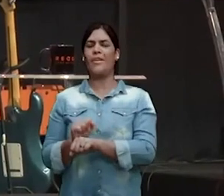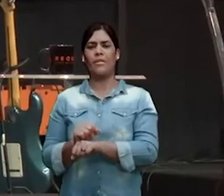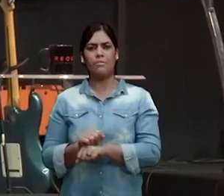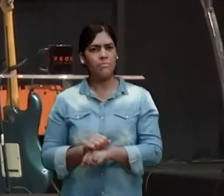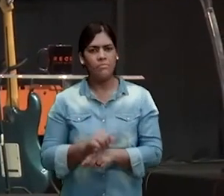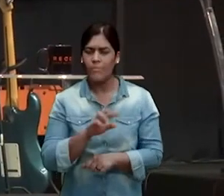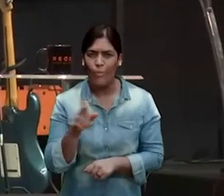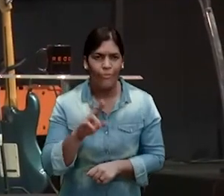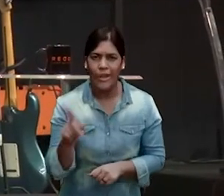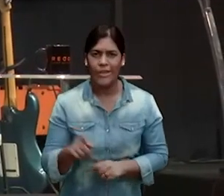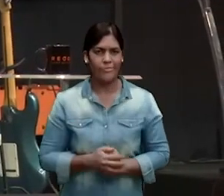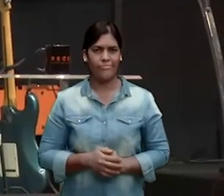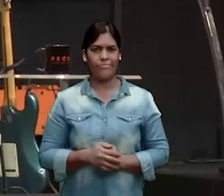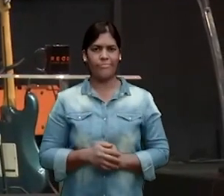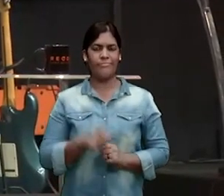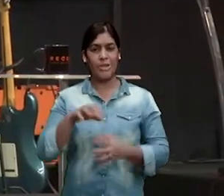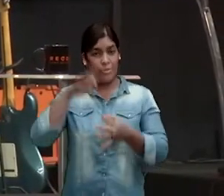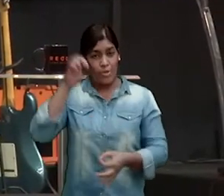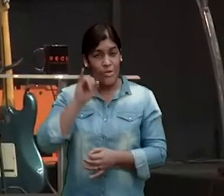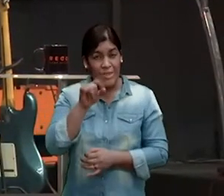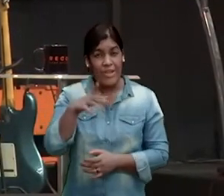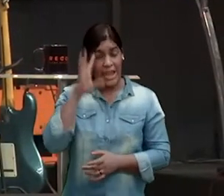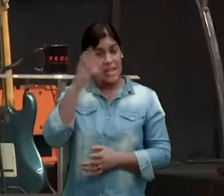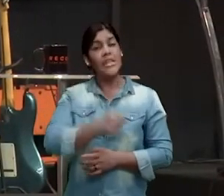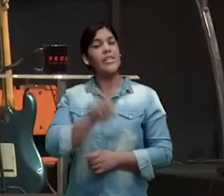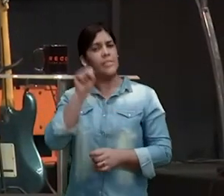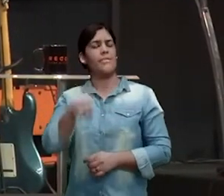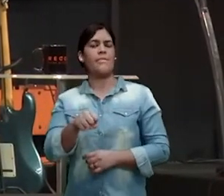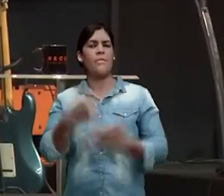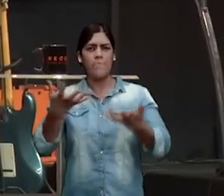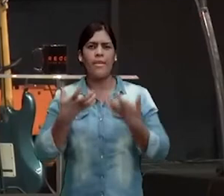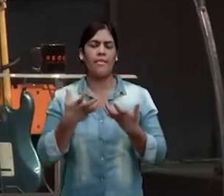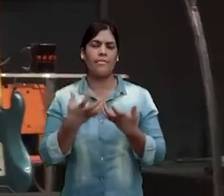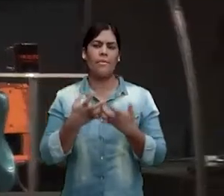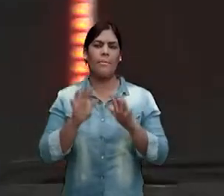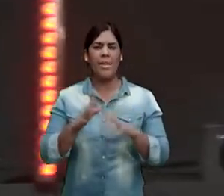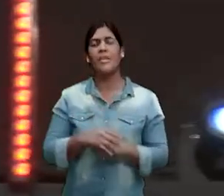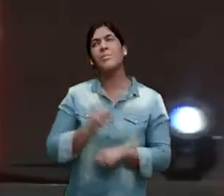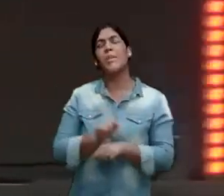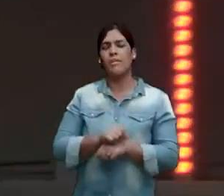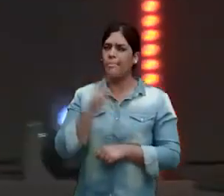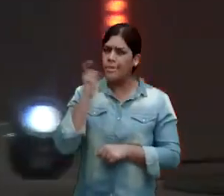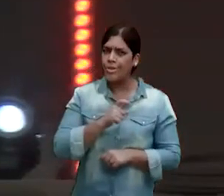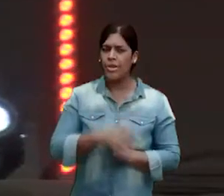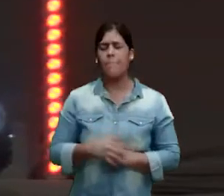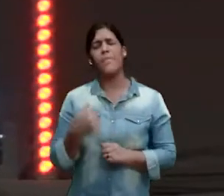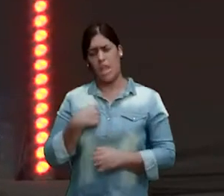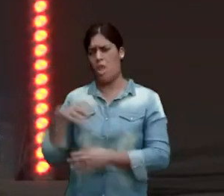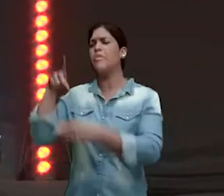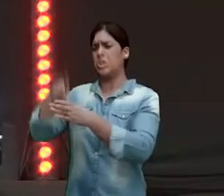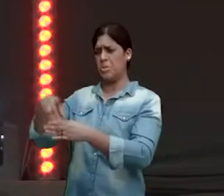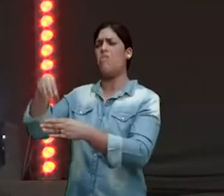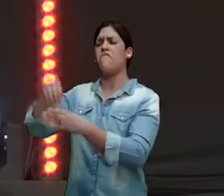você vai se tornar espiritual se você decidir se você tá gritando é mentira E aí você dizimista